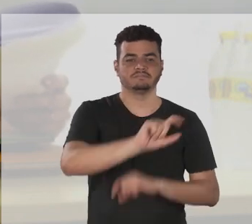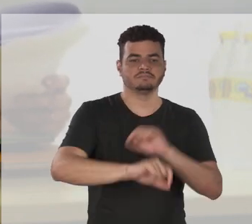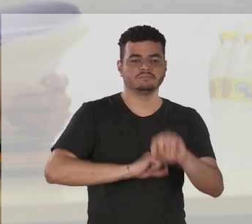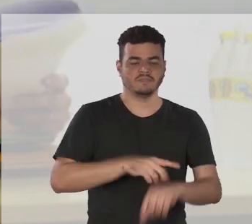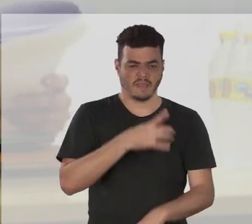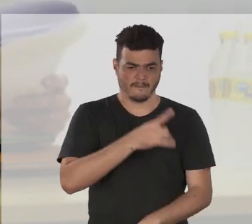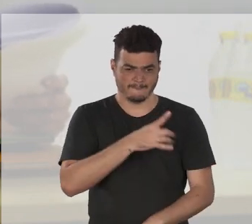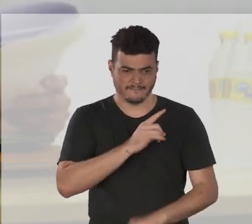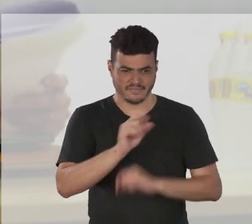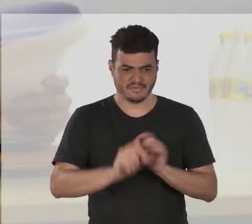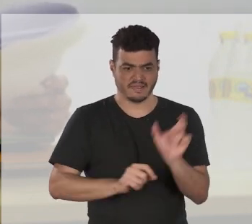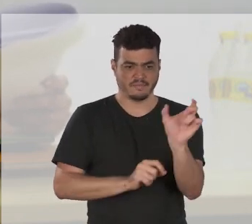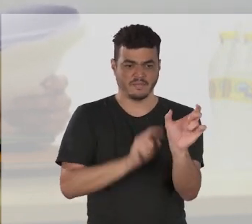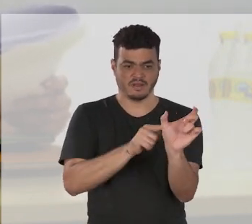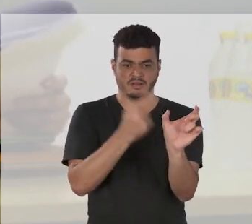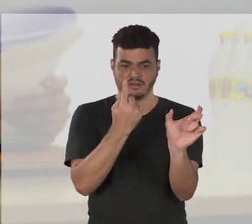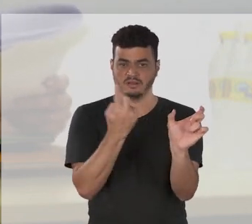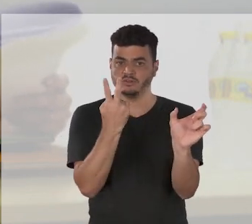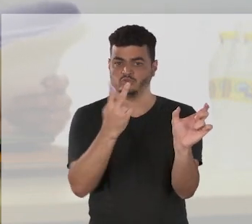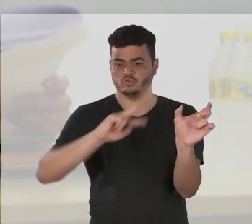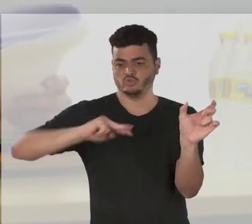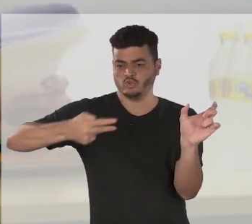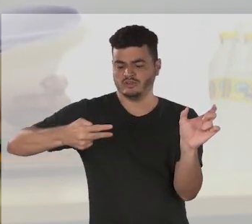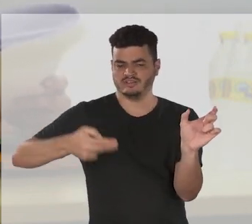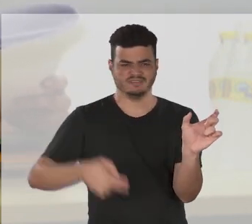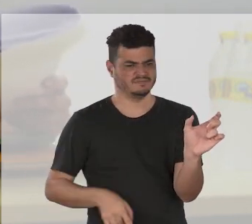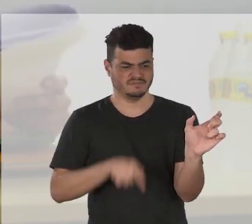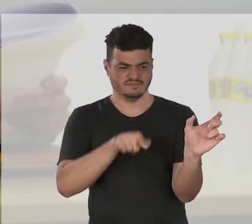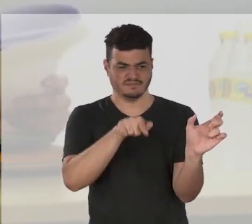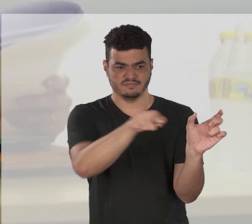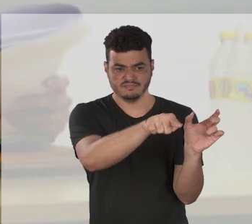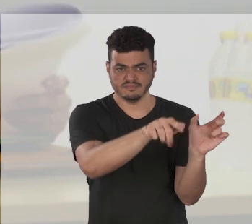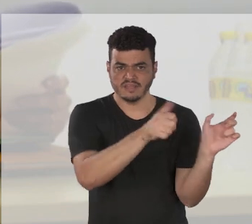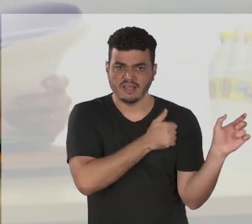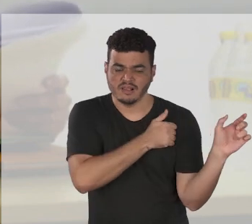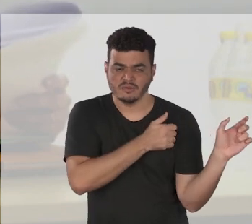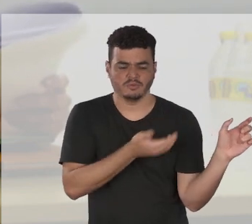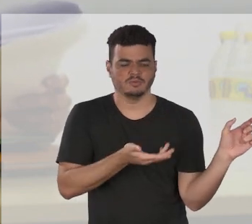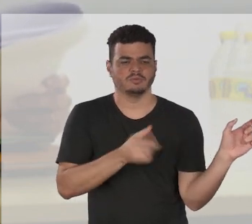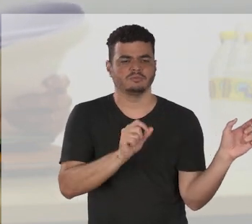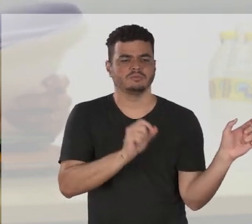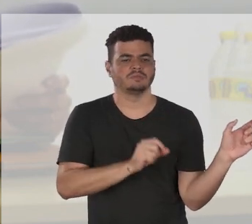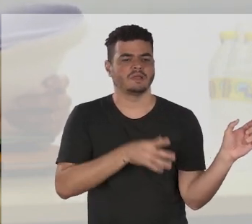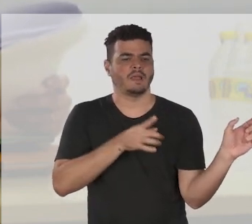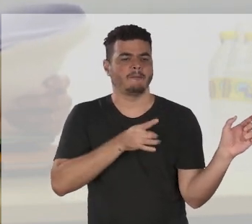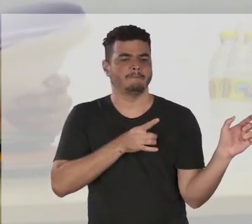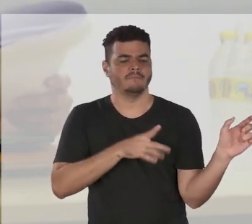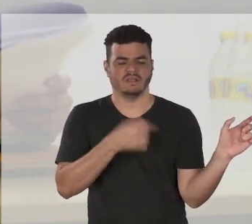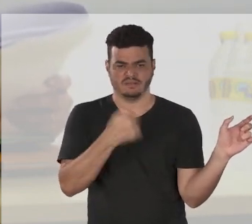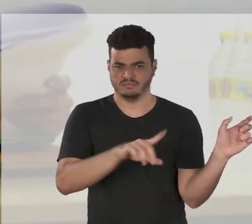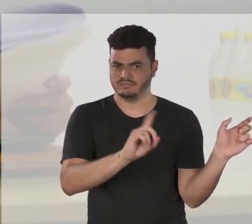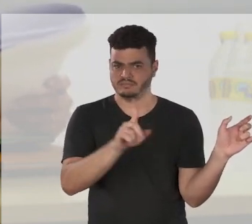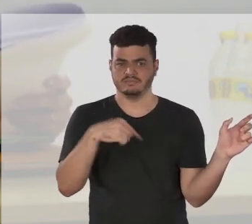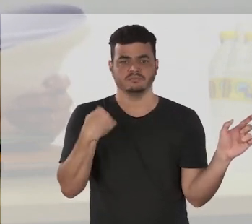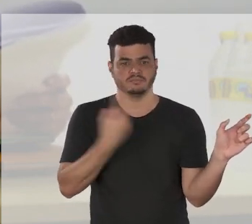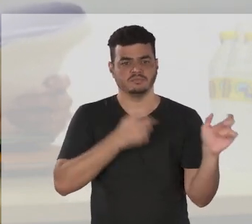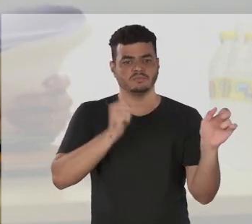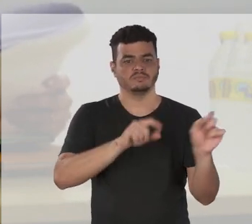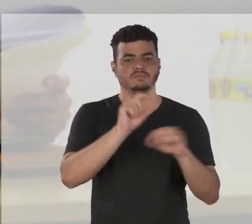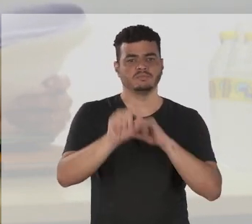medo das ambiguidades, né? Senão justamente ver os efeitos estéticos, as relações, né, com nossos textos e